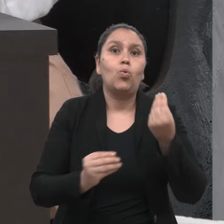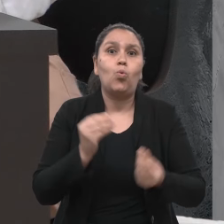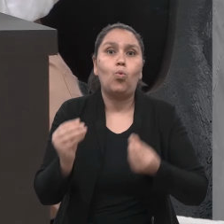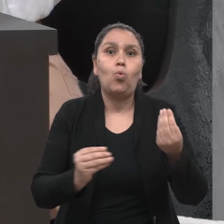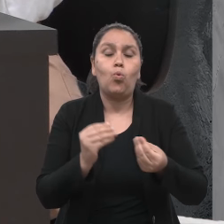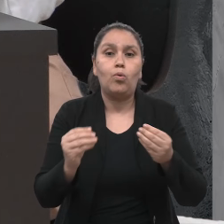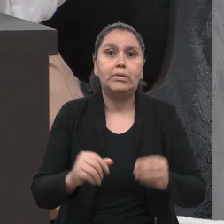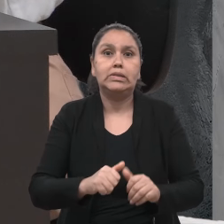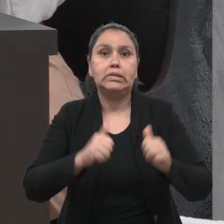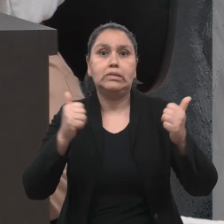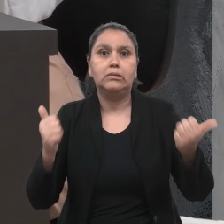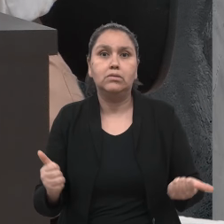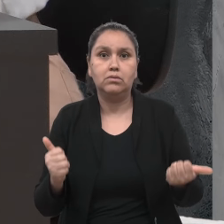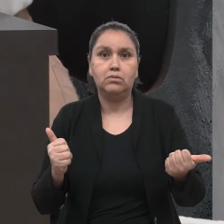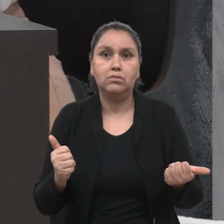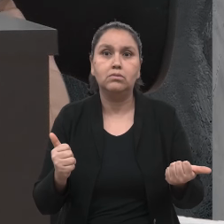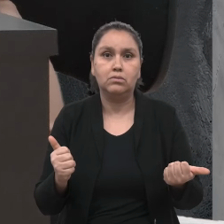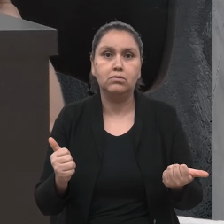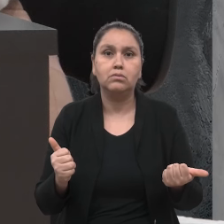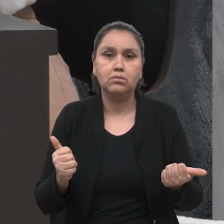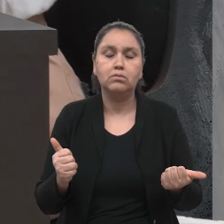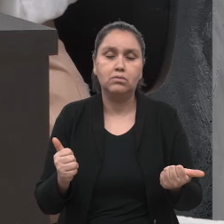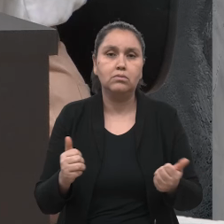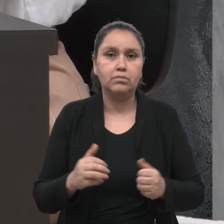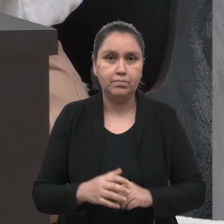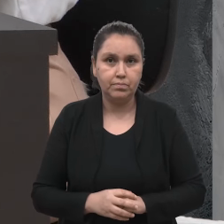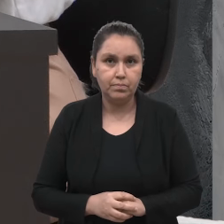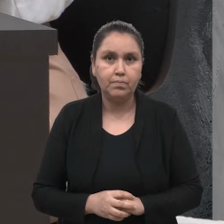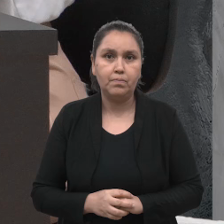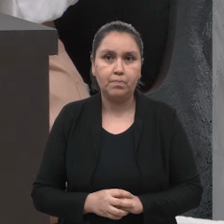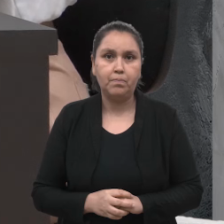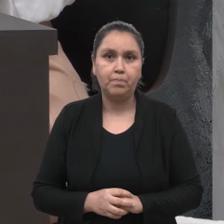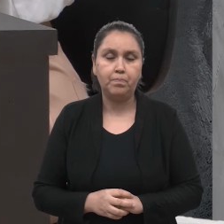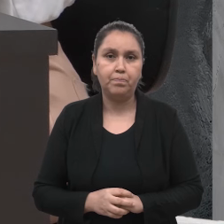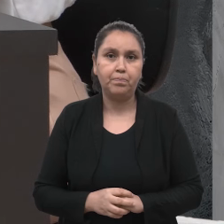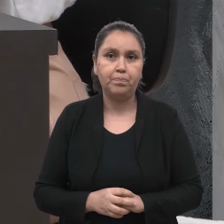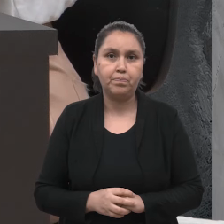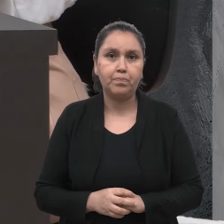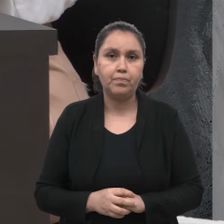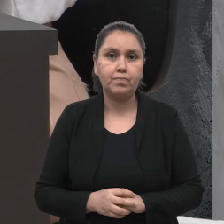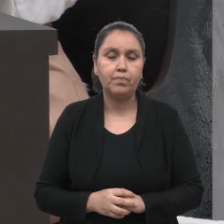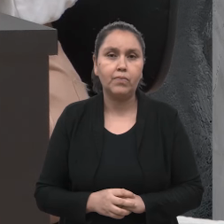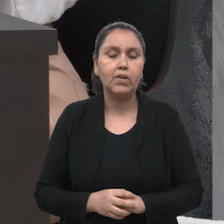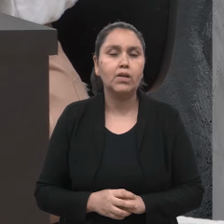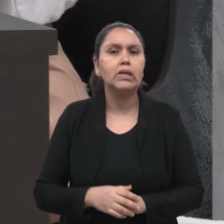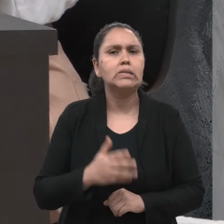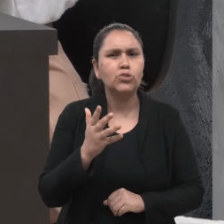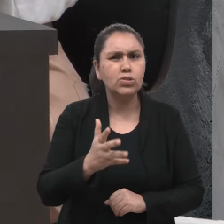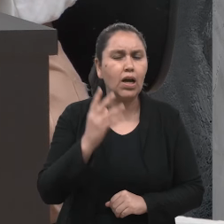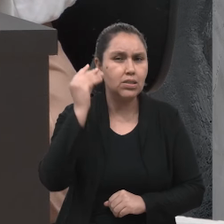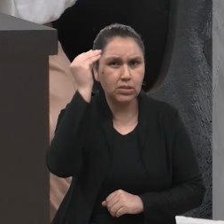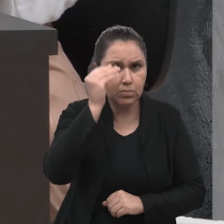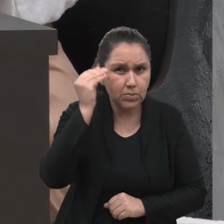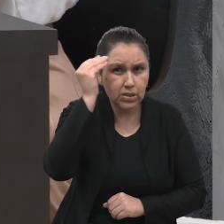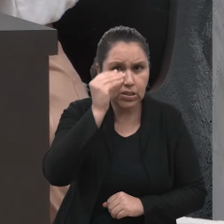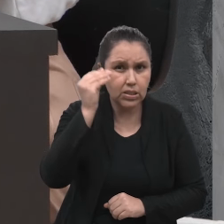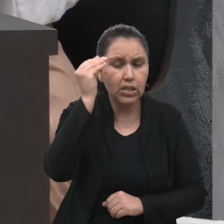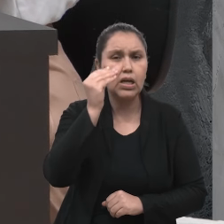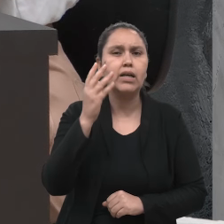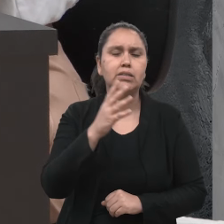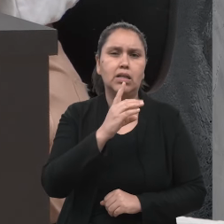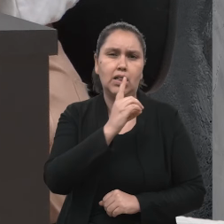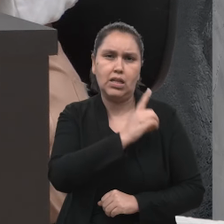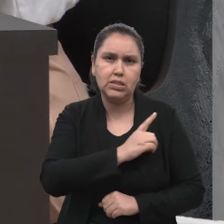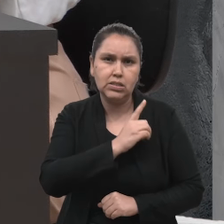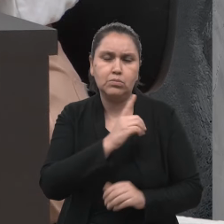elas precisam ser pensadas para não aumentar o risco do feminicídio, né? E pensando nisso, e você que já teve toda a tua experiência